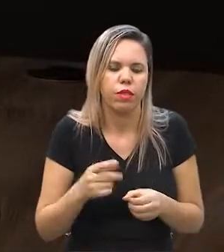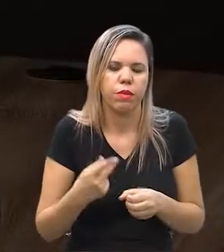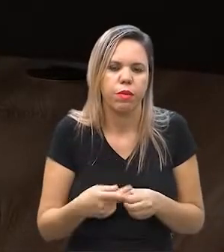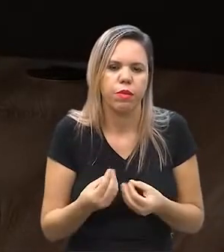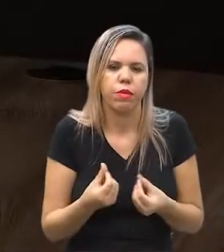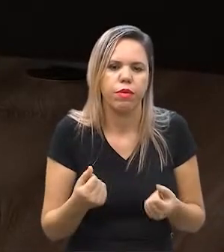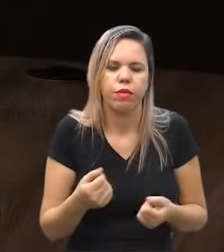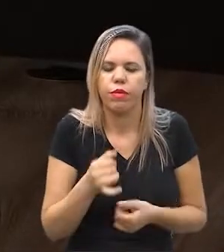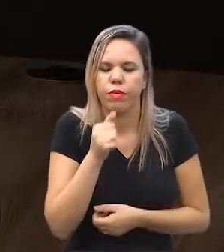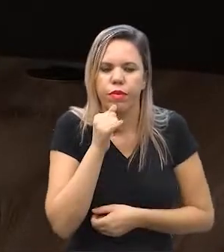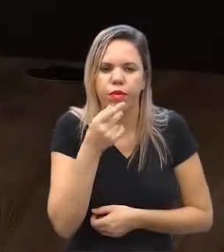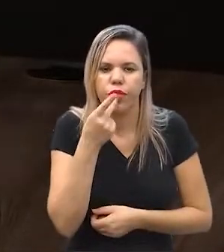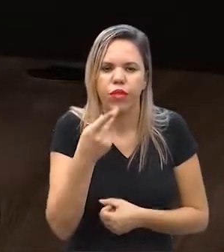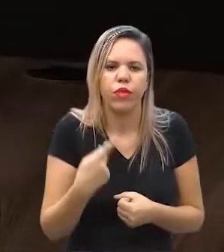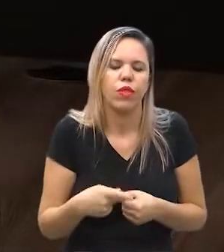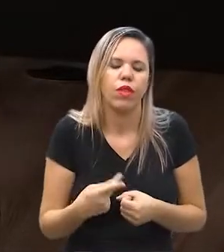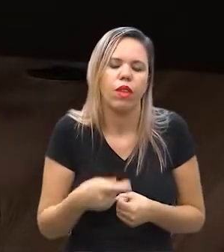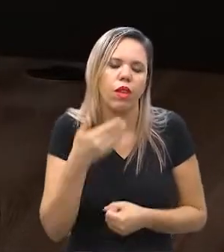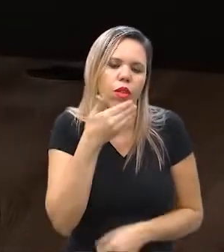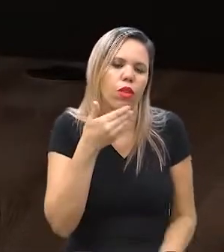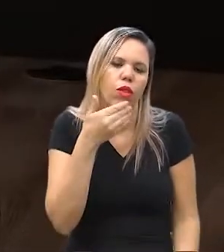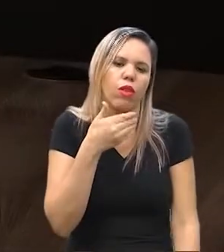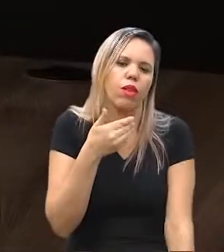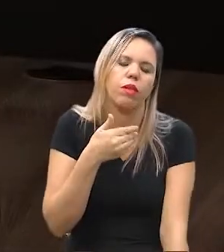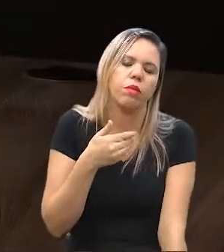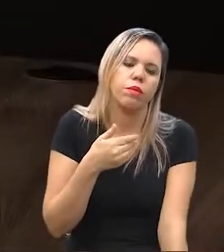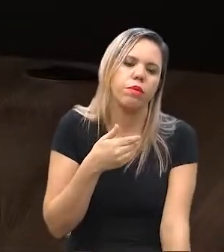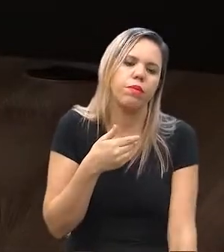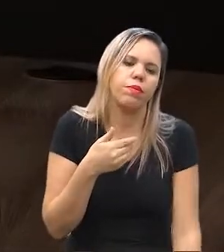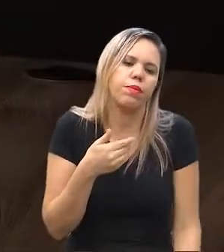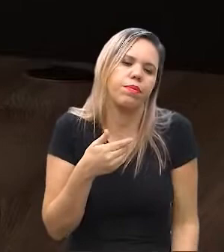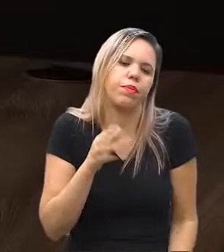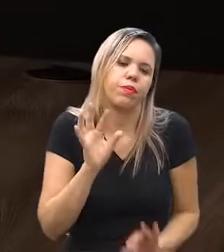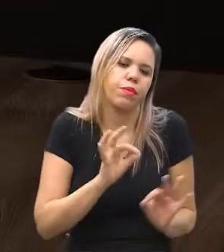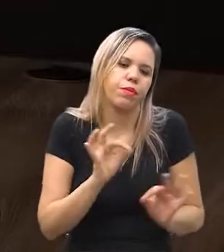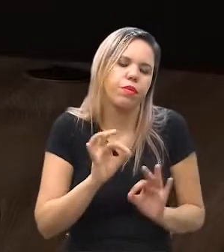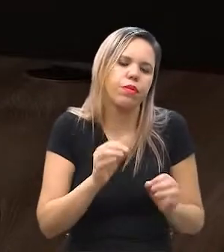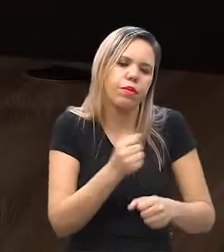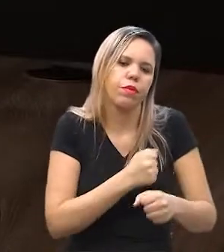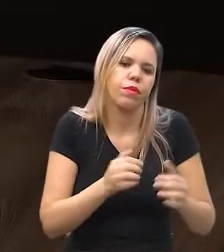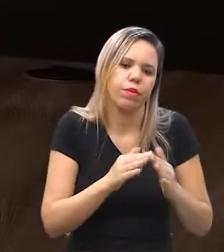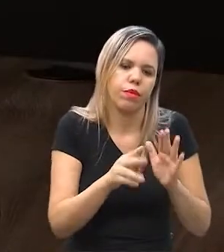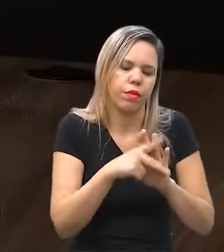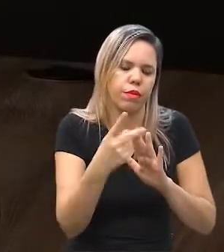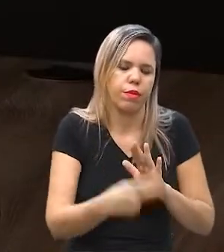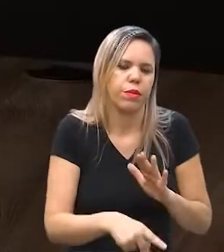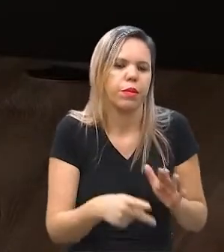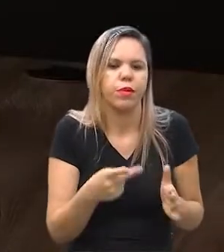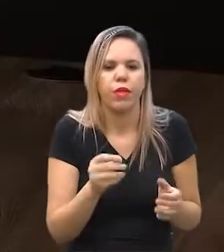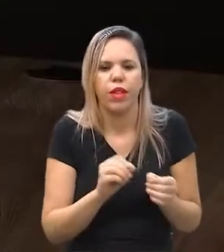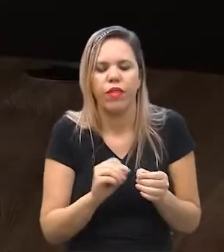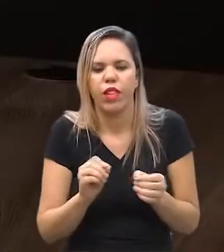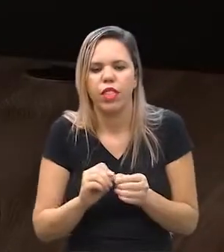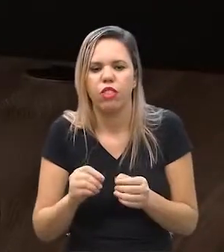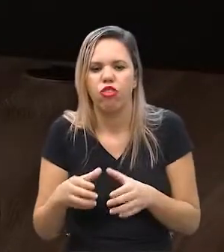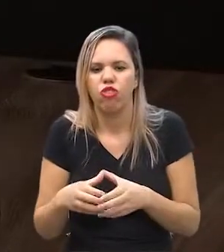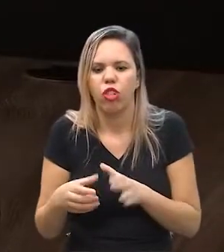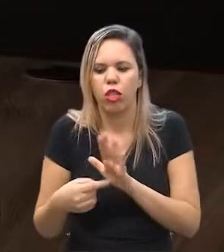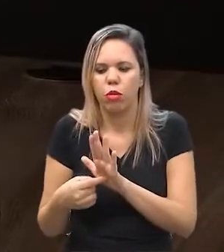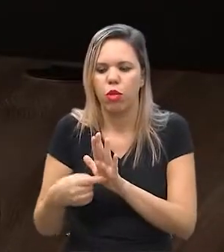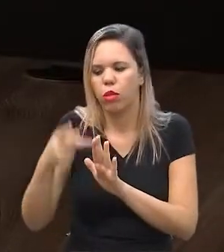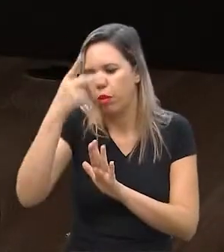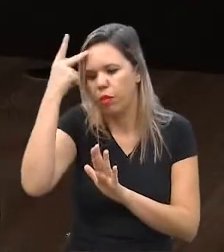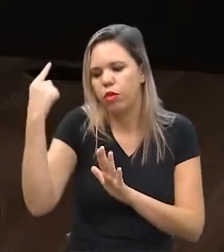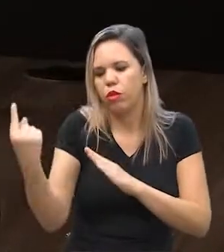Por exemplo, vamos falar de um doce, né? Um produto artesanal, que ele tinha que fazer de uma forma apresentável